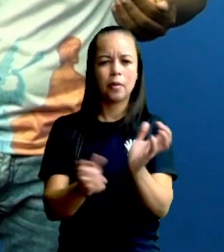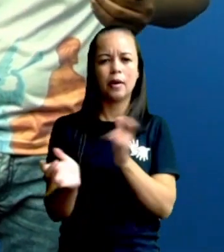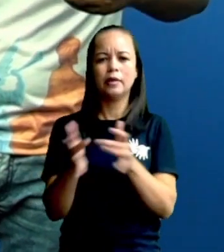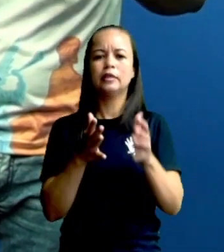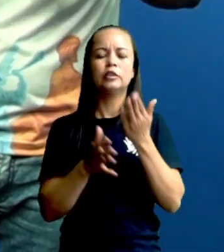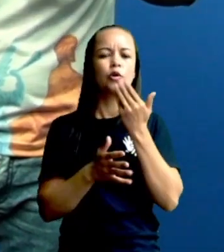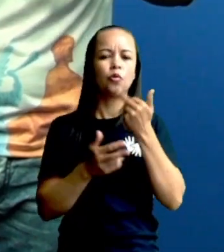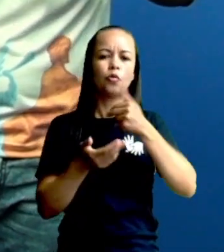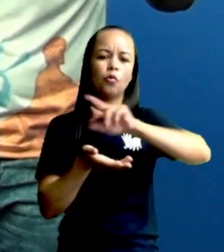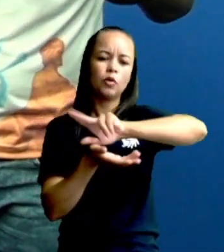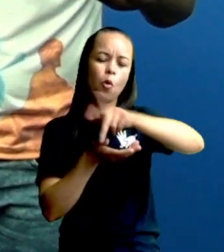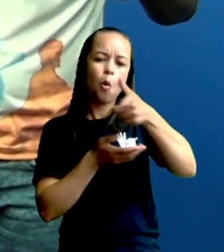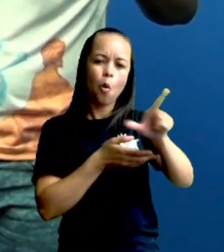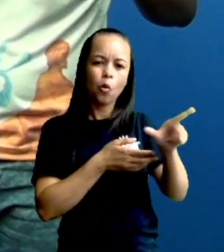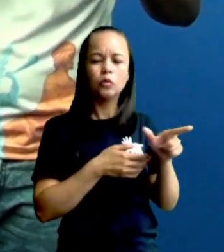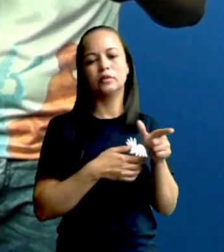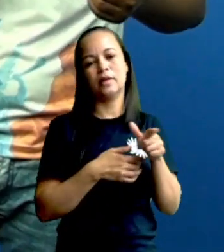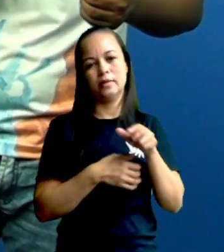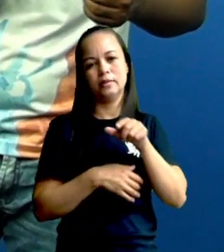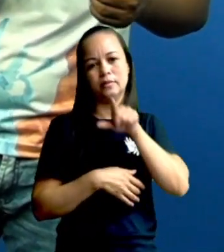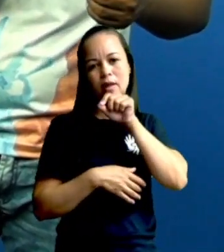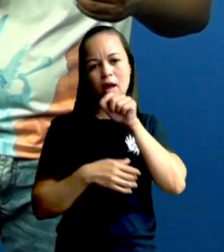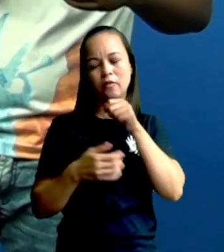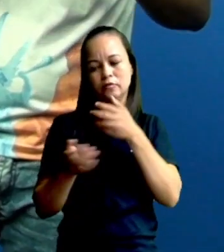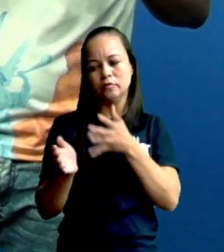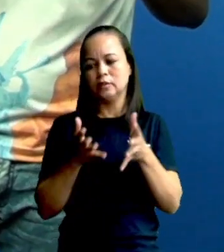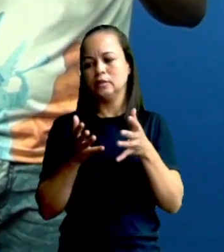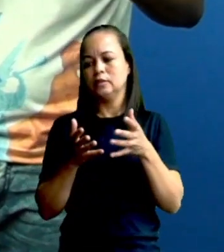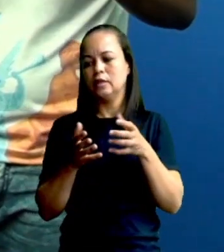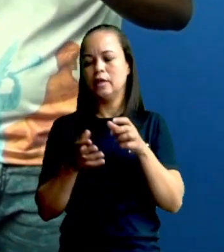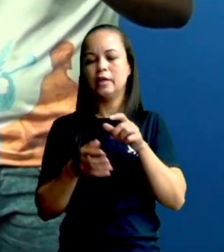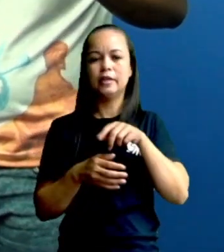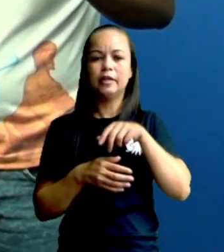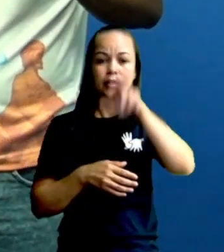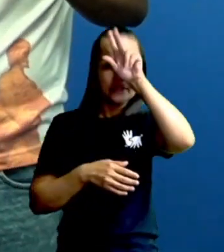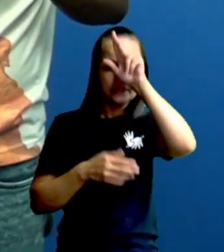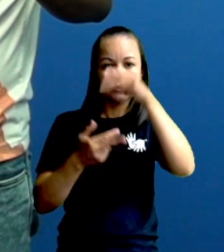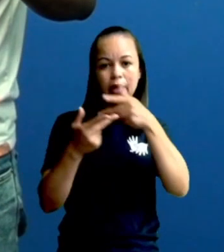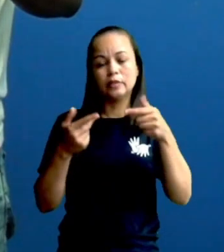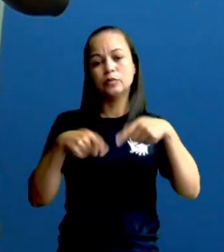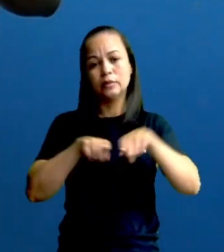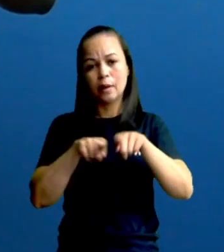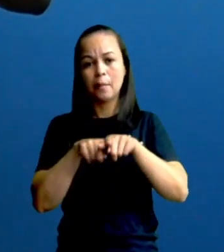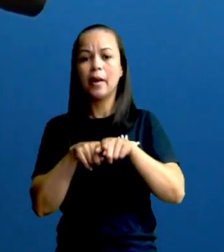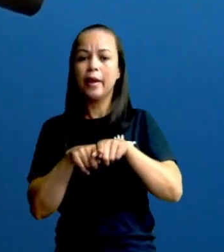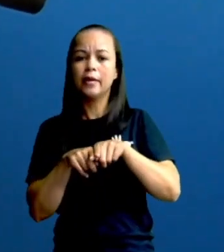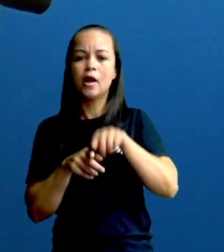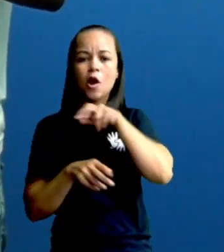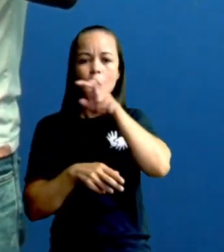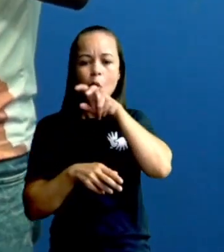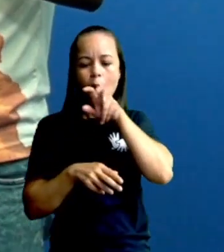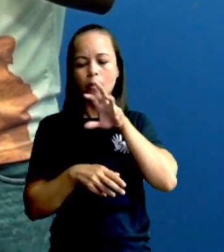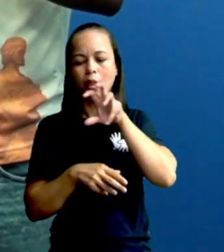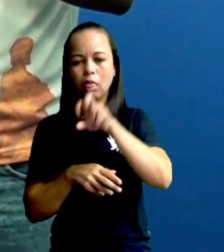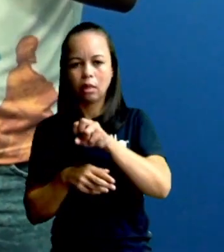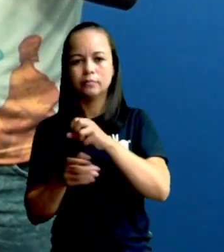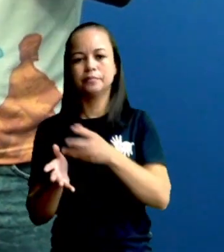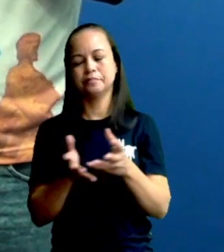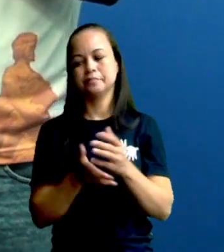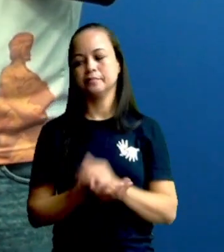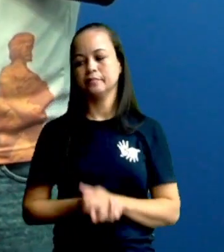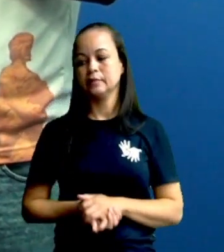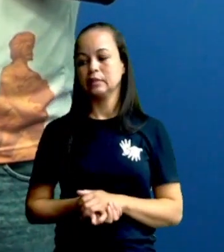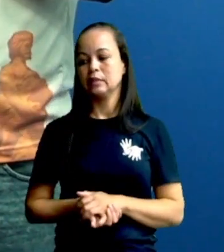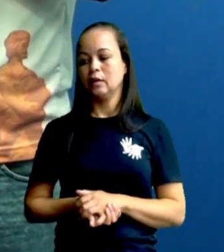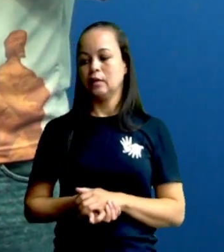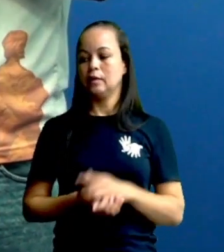alimentam de pequenas lagartixas também, de insetos e até de cobras. Temos também as iguanas, né, que